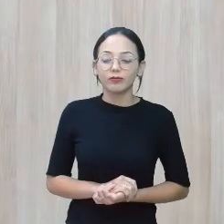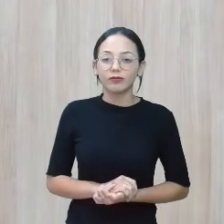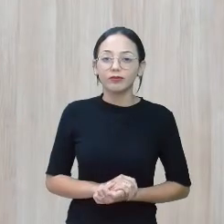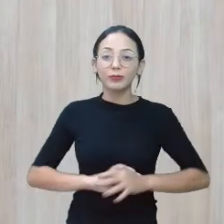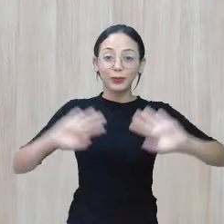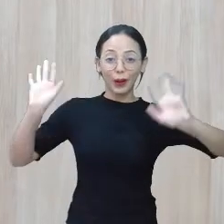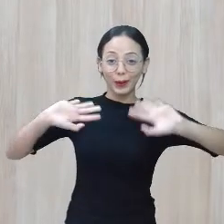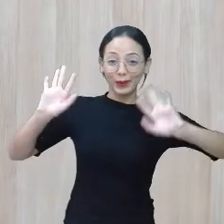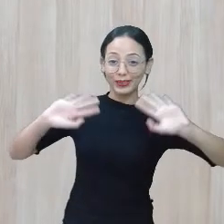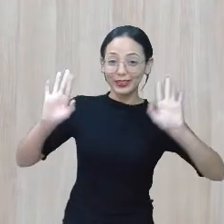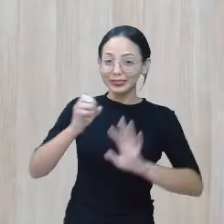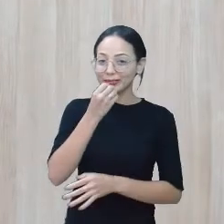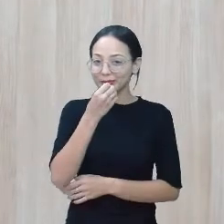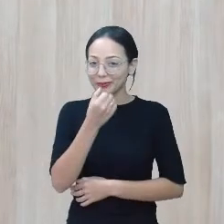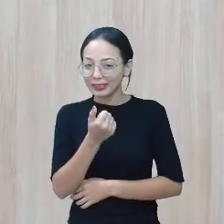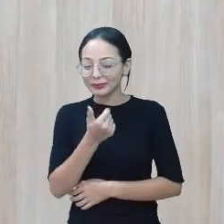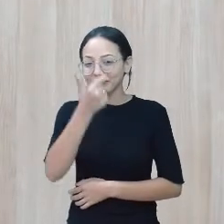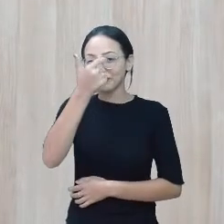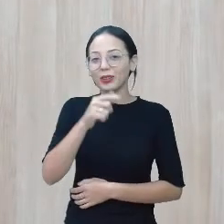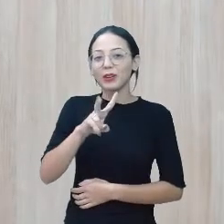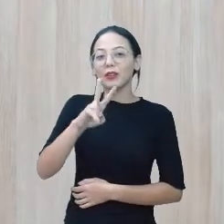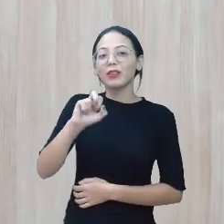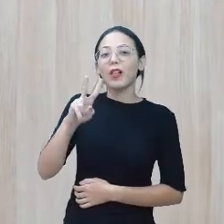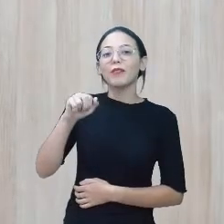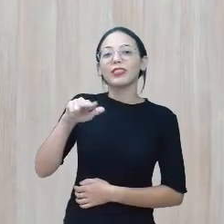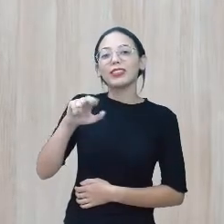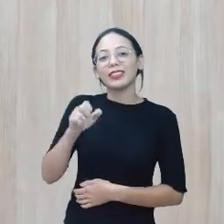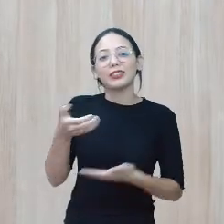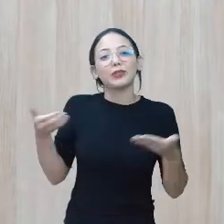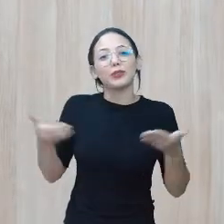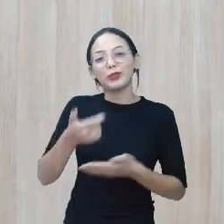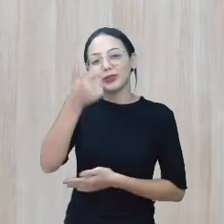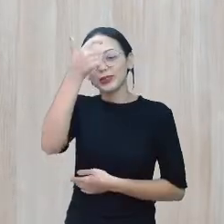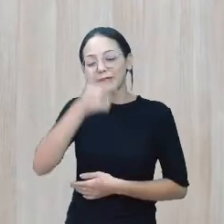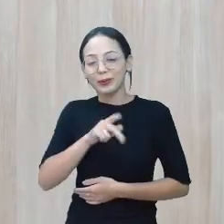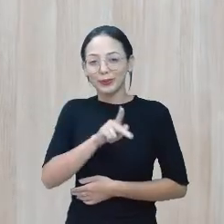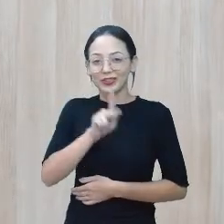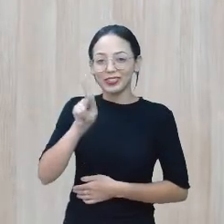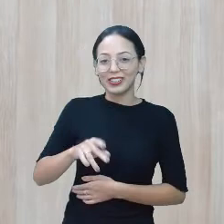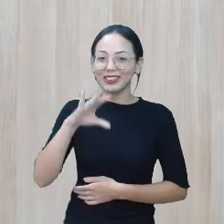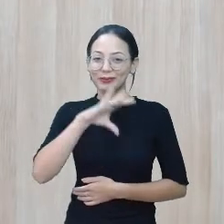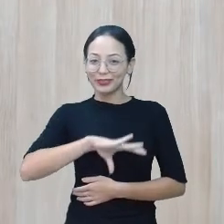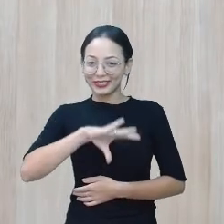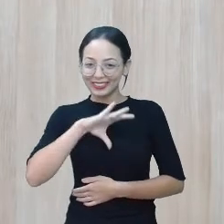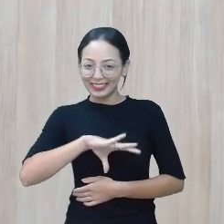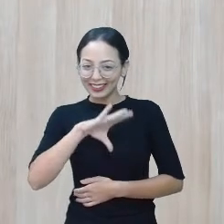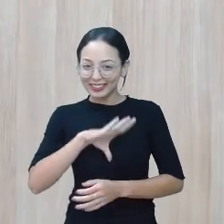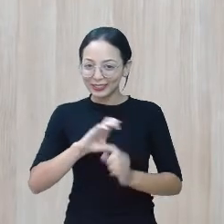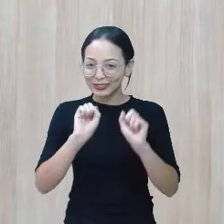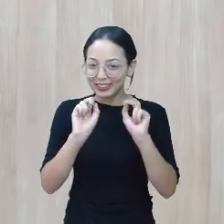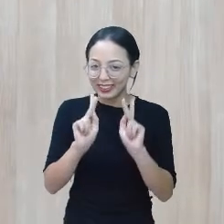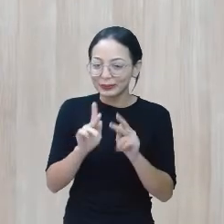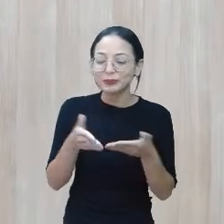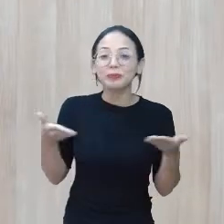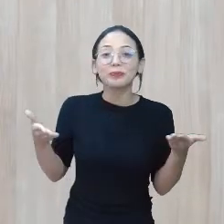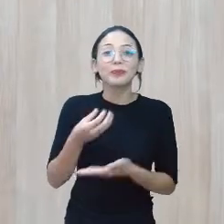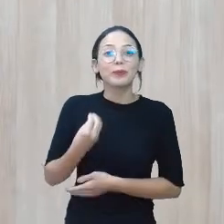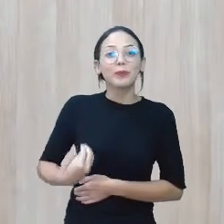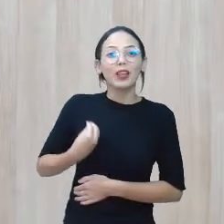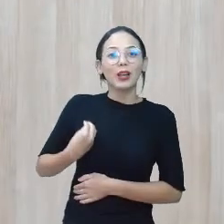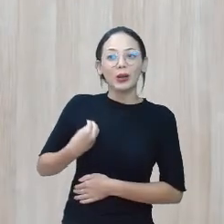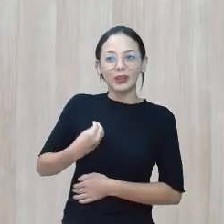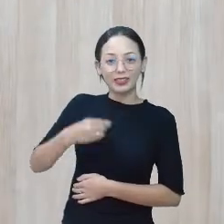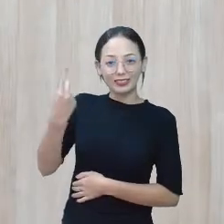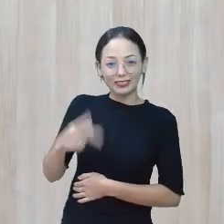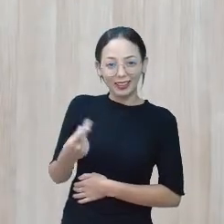Oi, gente, tudo bem com vocês? Eu sou Viviane Santos e hoje eu serei a sua professora de língua portuguesa, tá certo? Como sempre. Nós estamos ao vivo nos